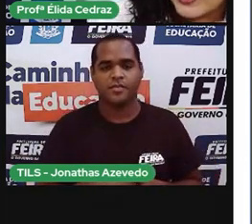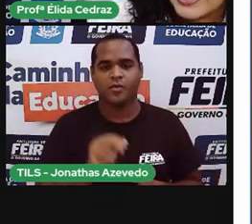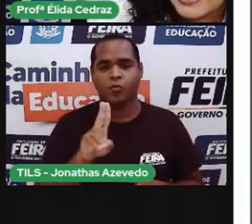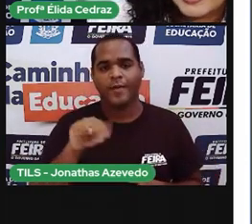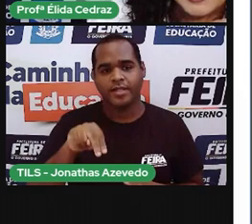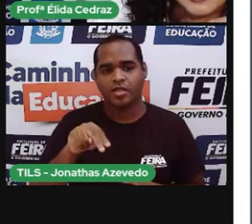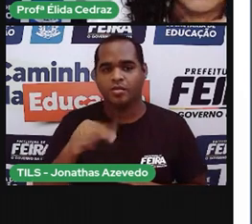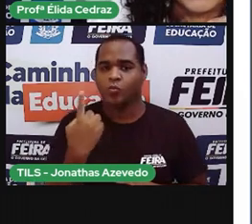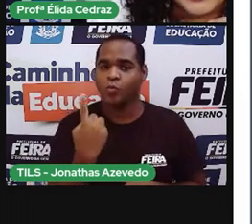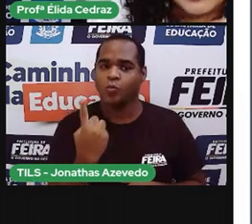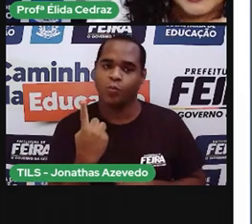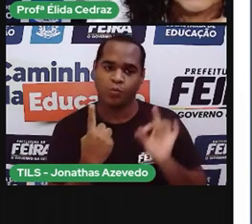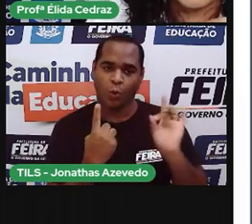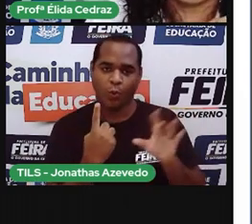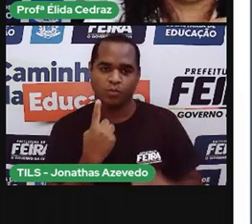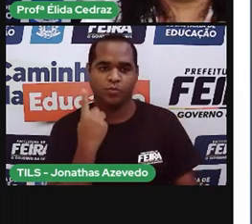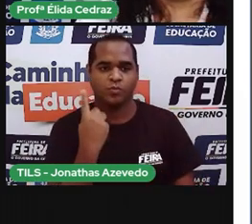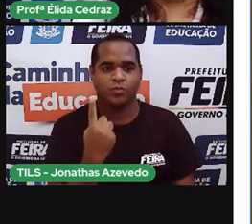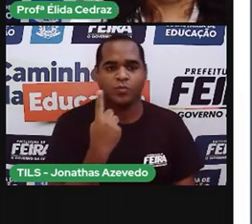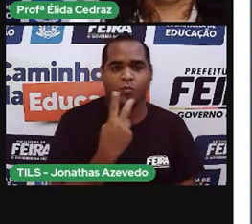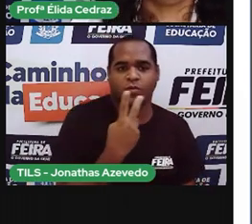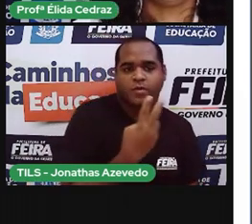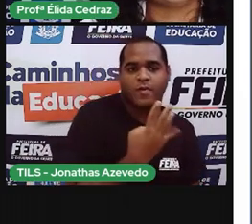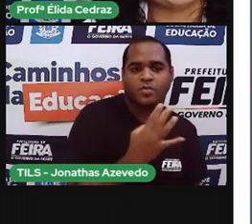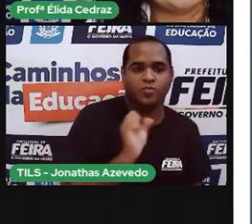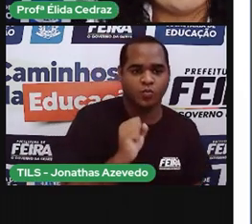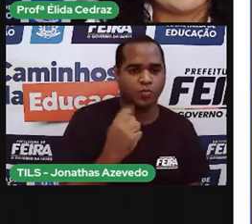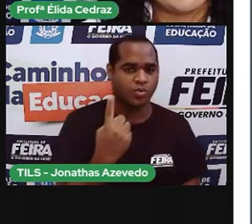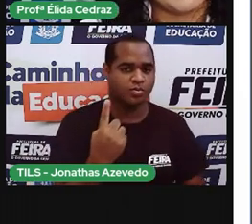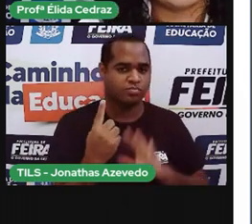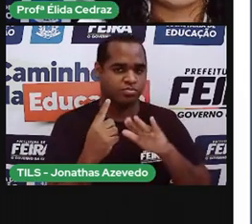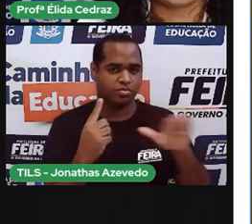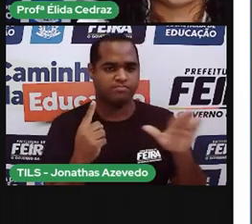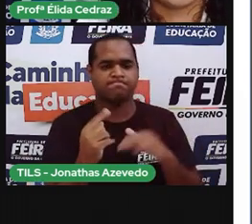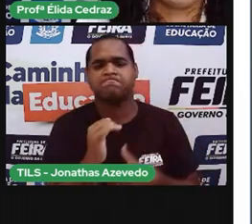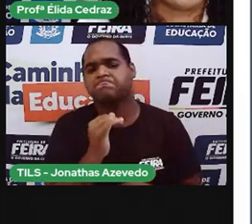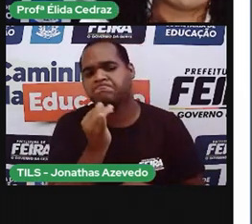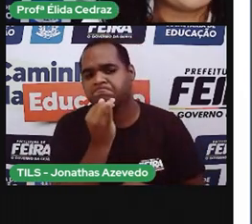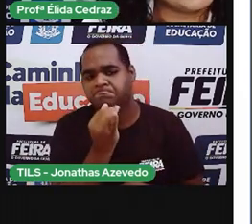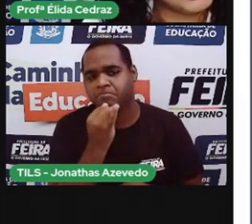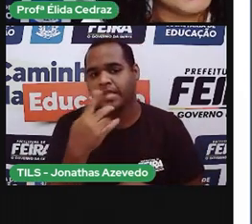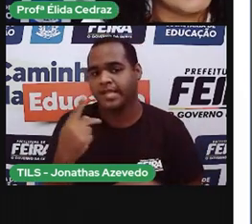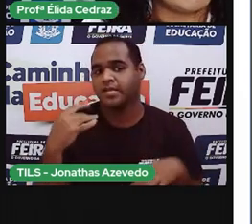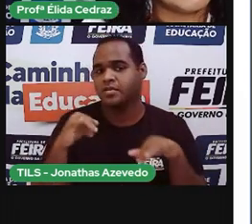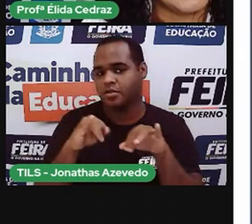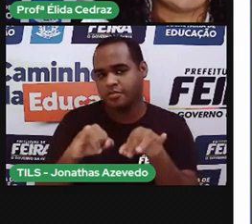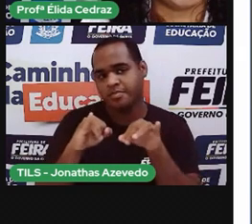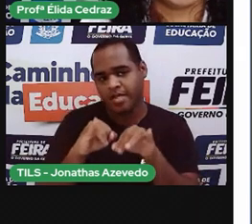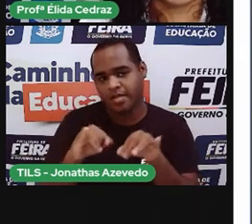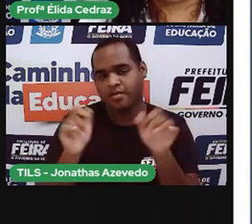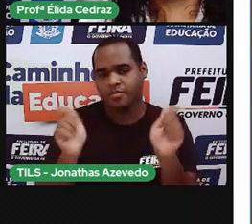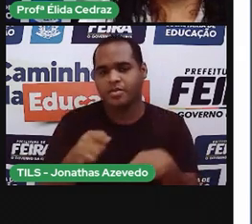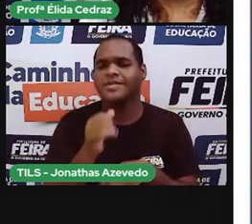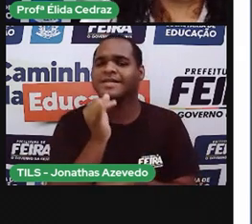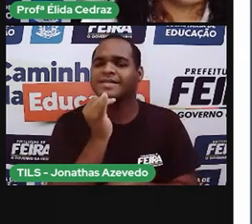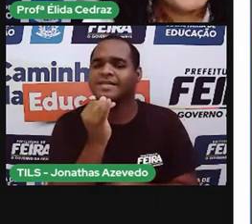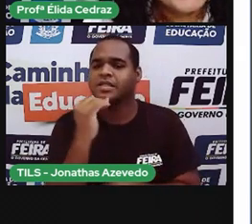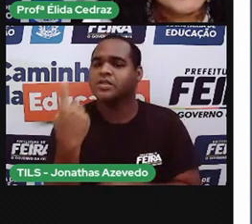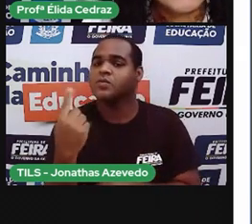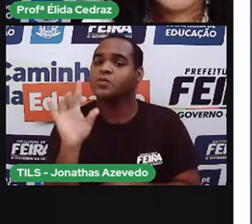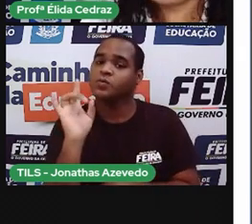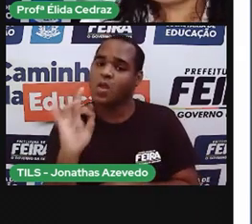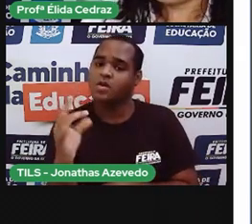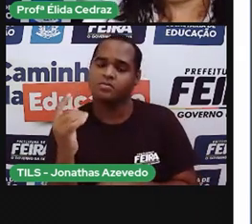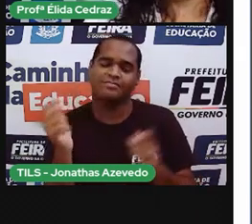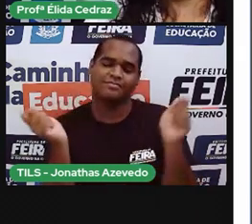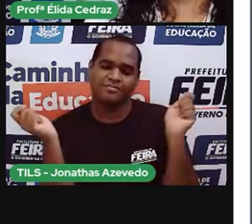O N é a unidade. Nos supermercados, o abacaxi é o exemplo de um